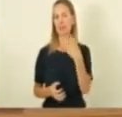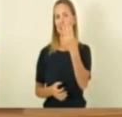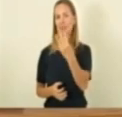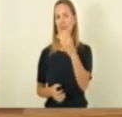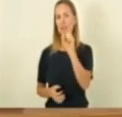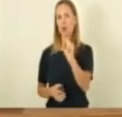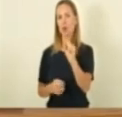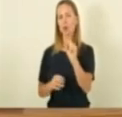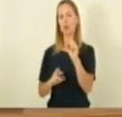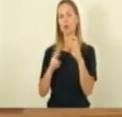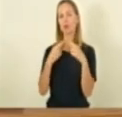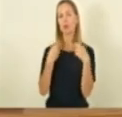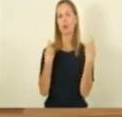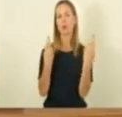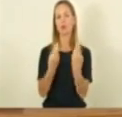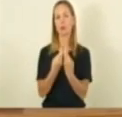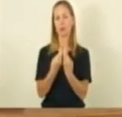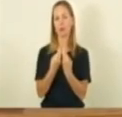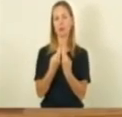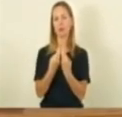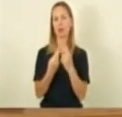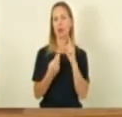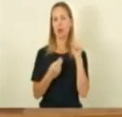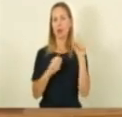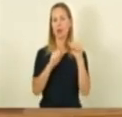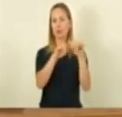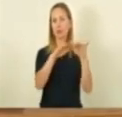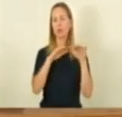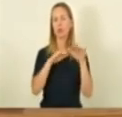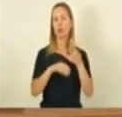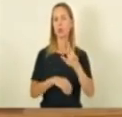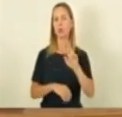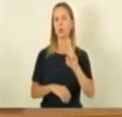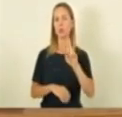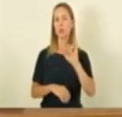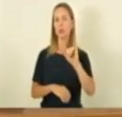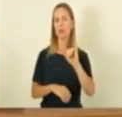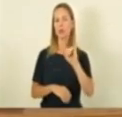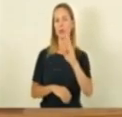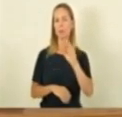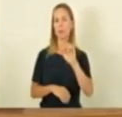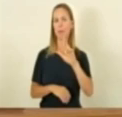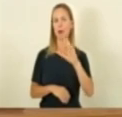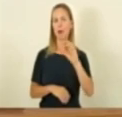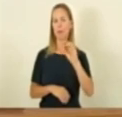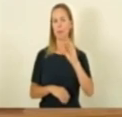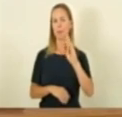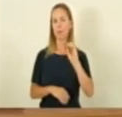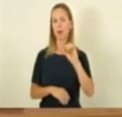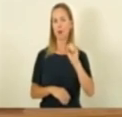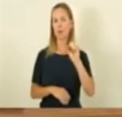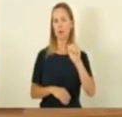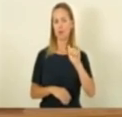38 reuniões no Auditório Rui Barbosa, 9 da manhã, toda terça-feira.